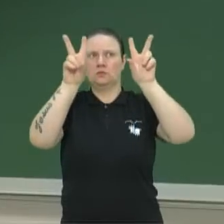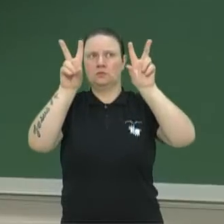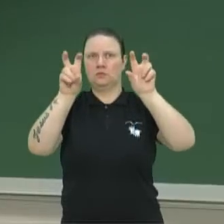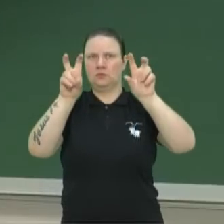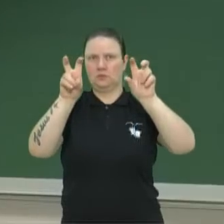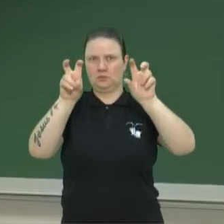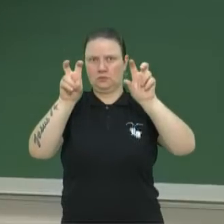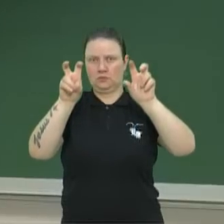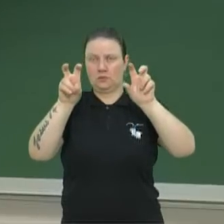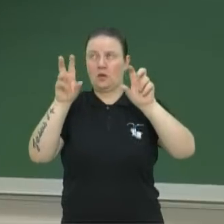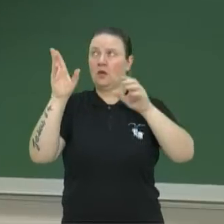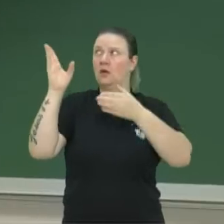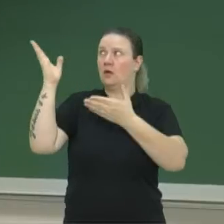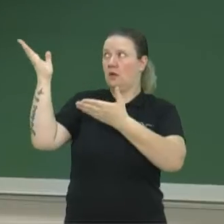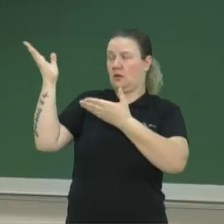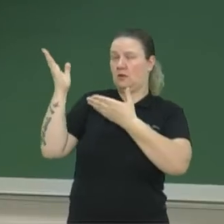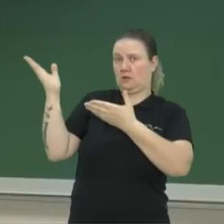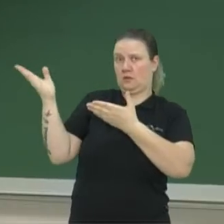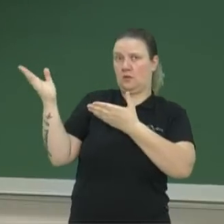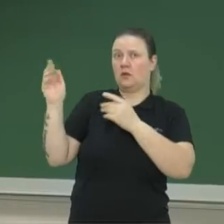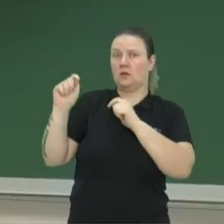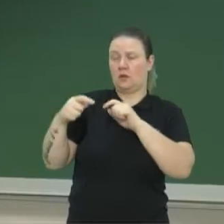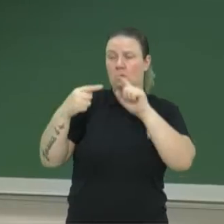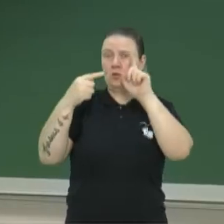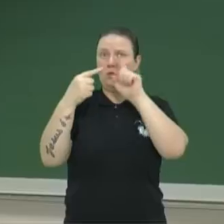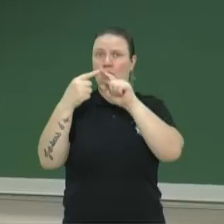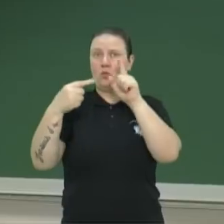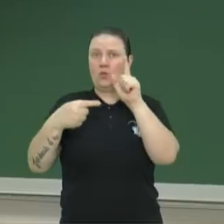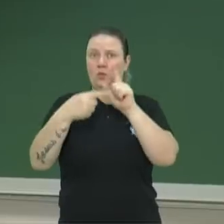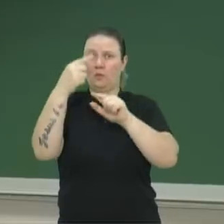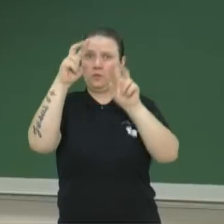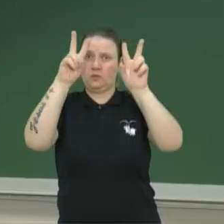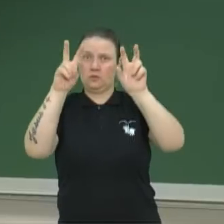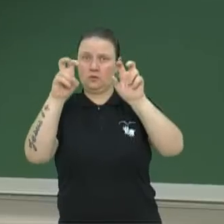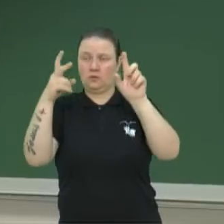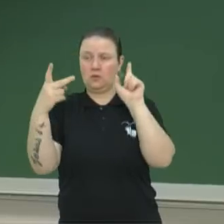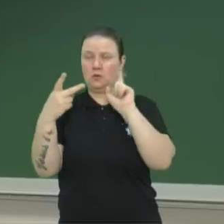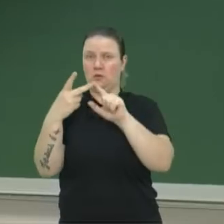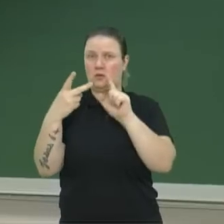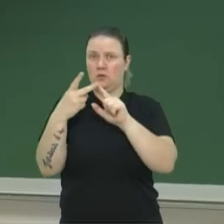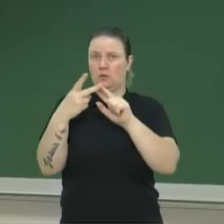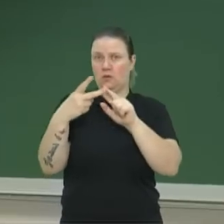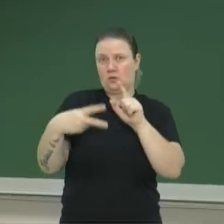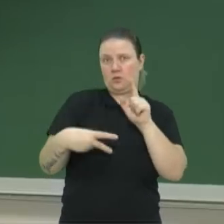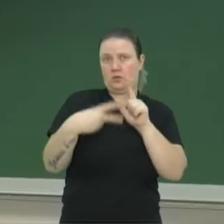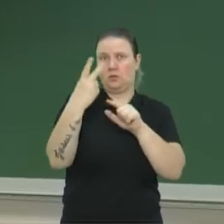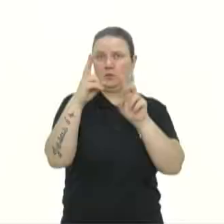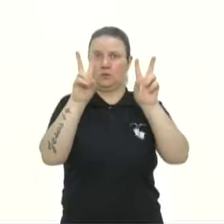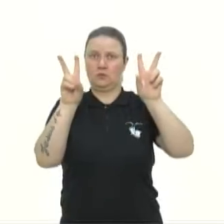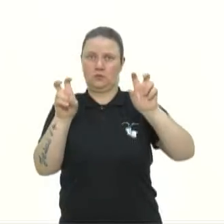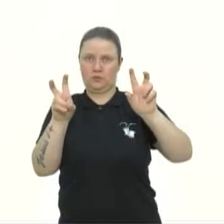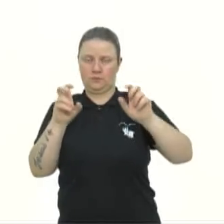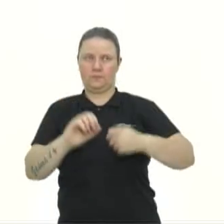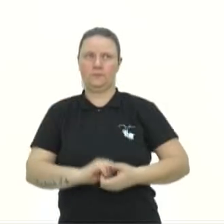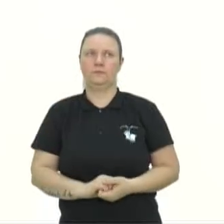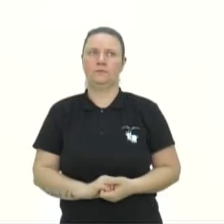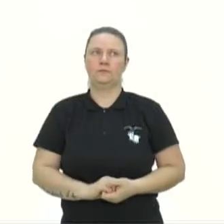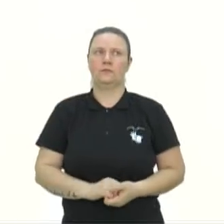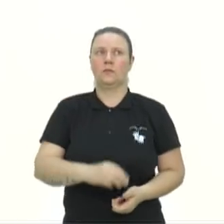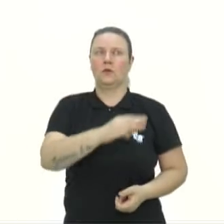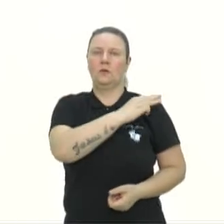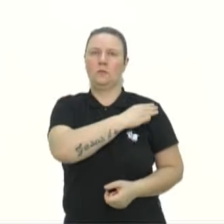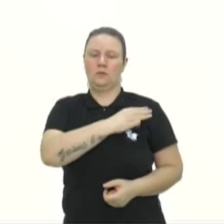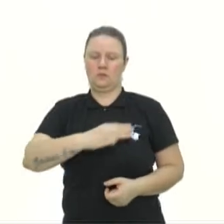observar? Que ela é composta tanto por título quanto por subtítulo. Então acompanhe aqui. Ministério